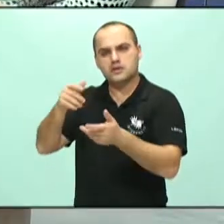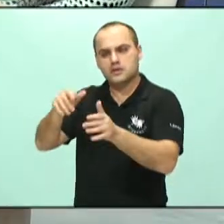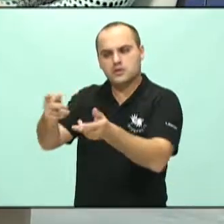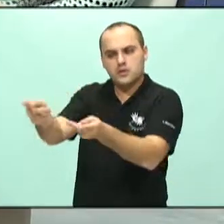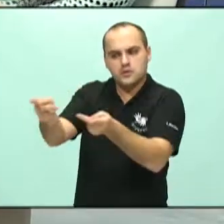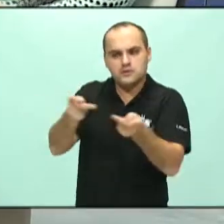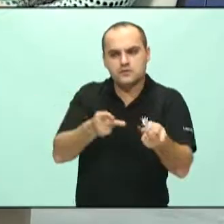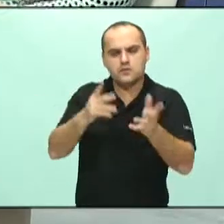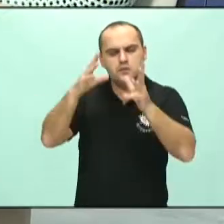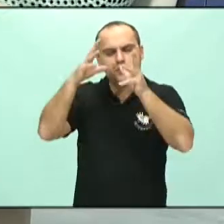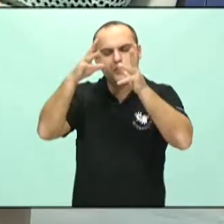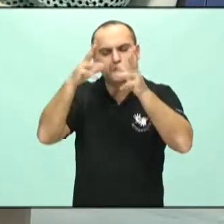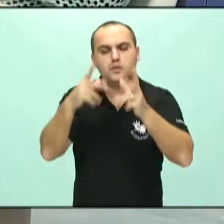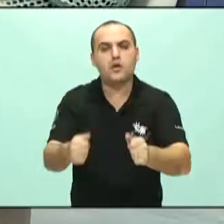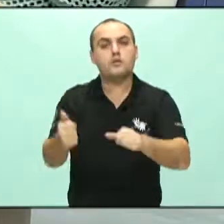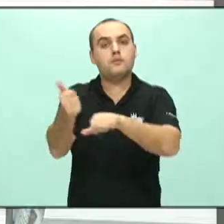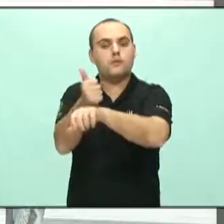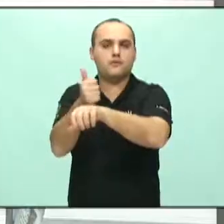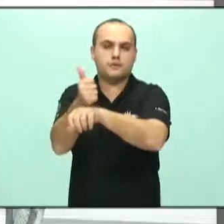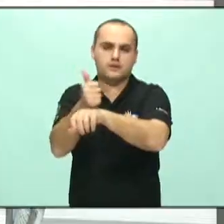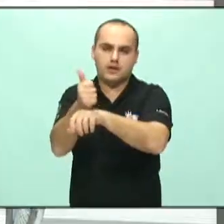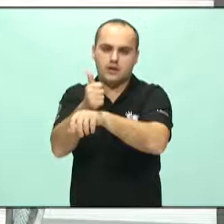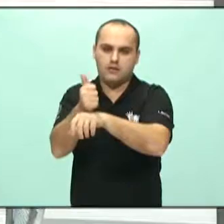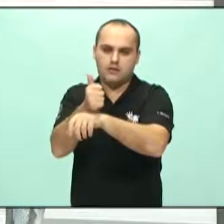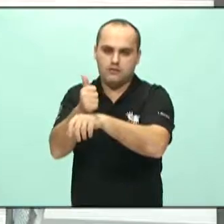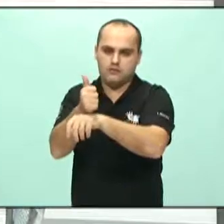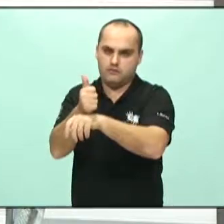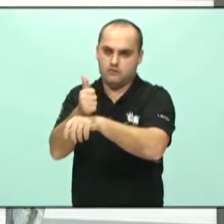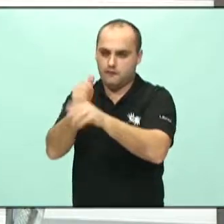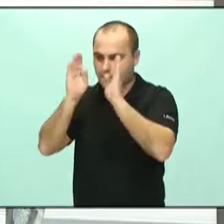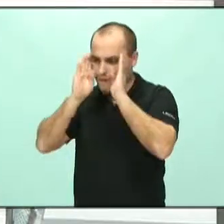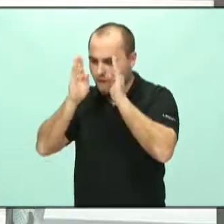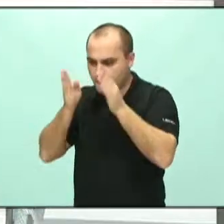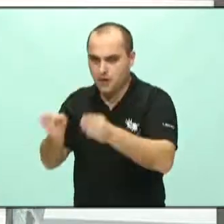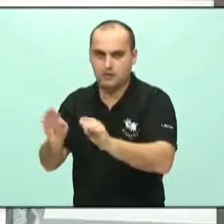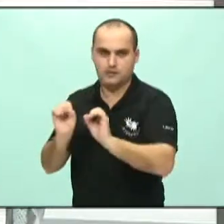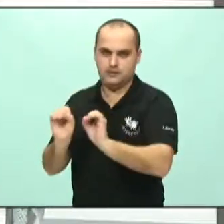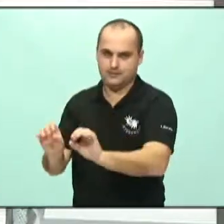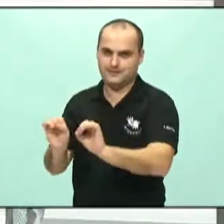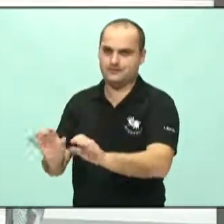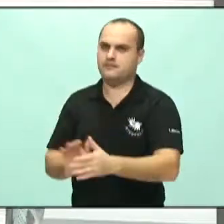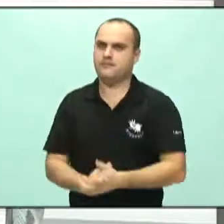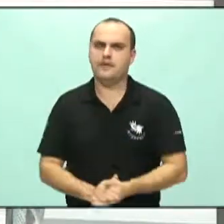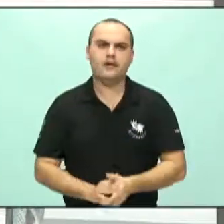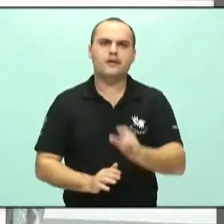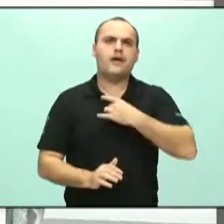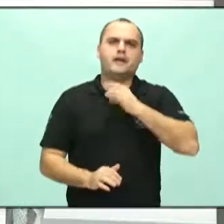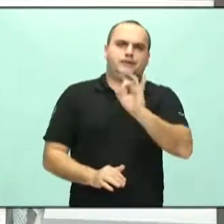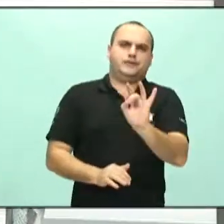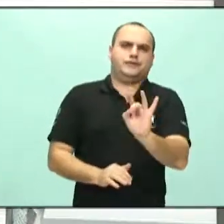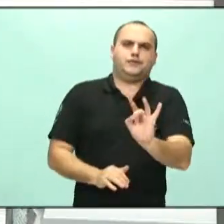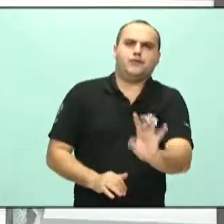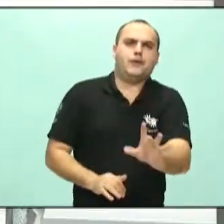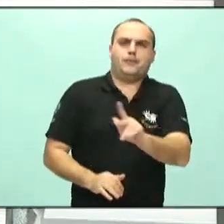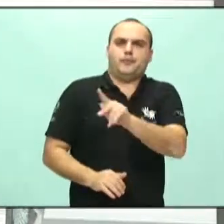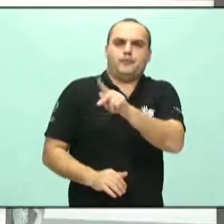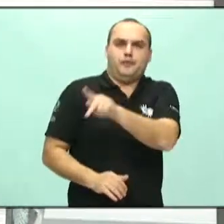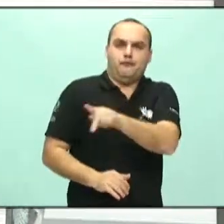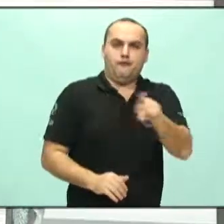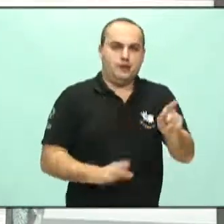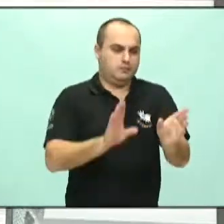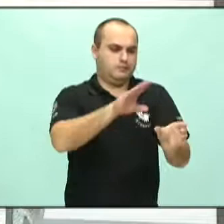educação, porque não é exclusivo para o professor de dentro de sala de aula. Às vezes a pessoa tem uma outra função, é